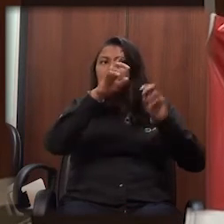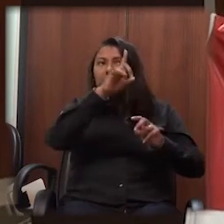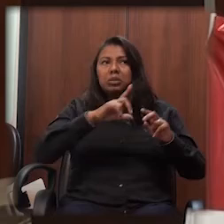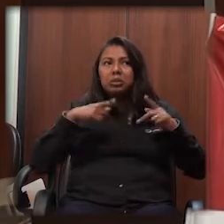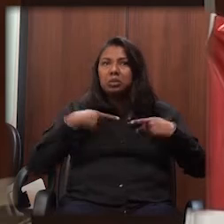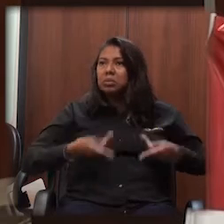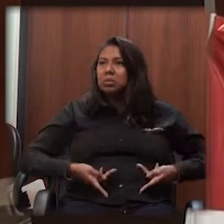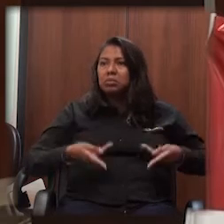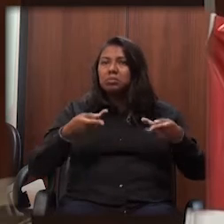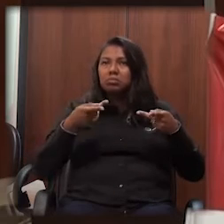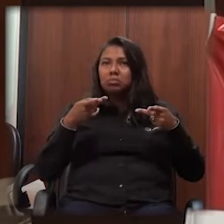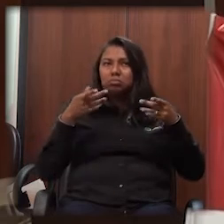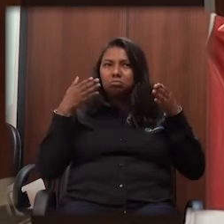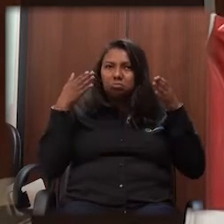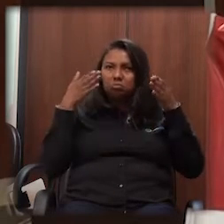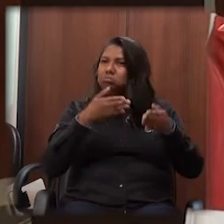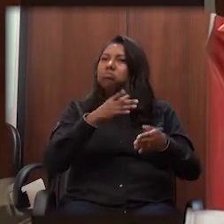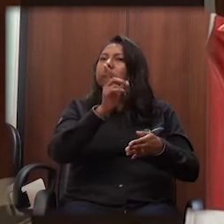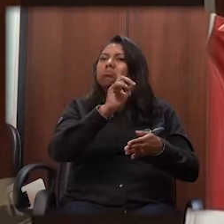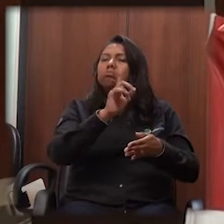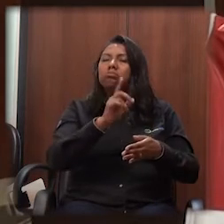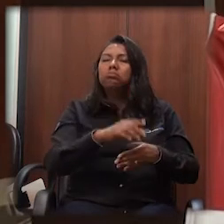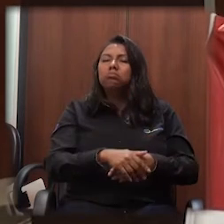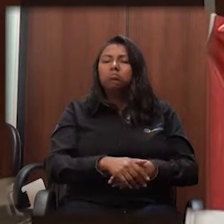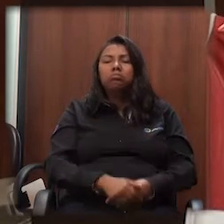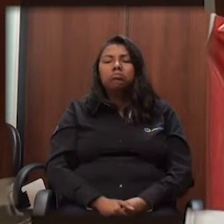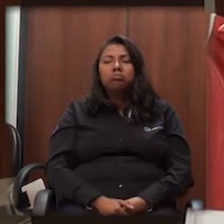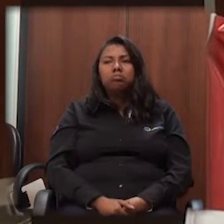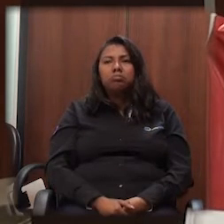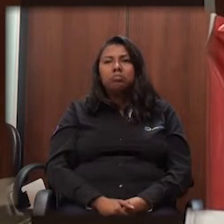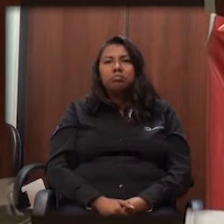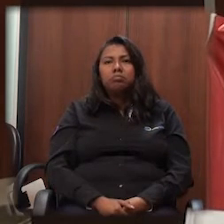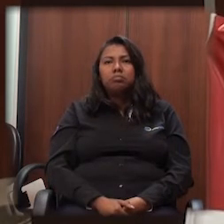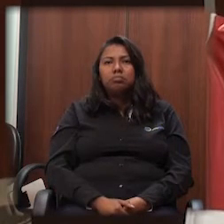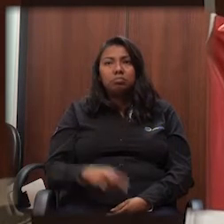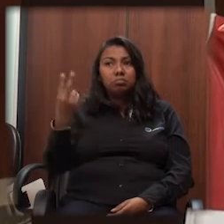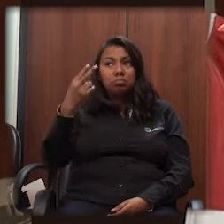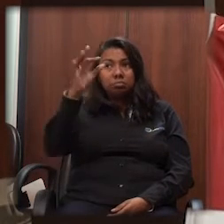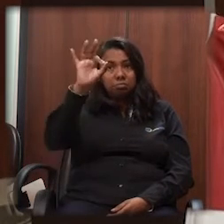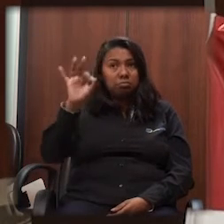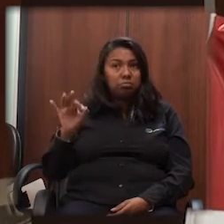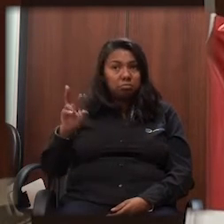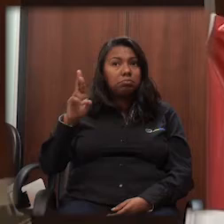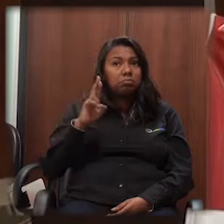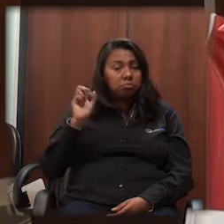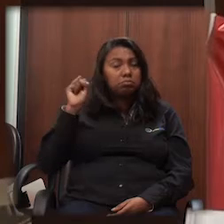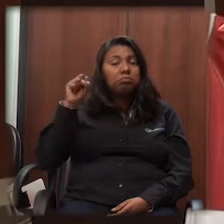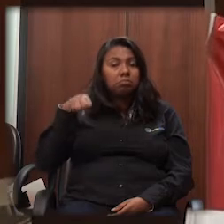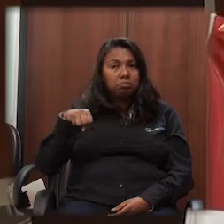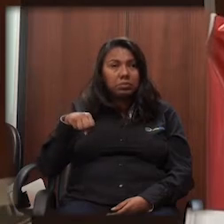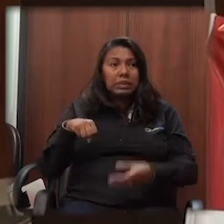não é abarcada dentre os conteúdos dessa formação inicial. 22% revelam que sim,